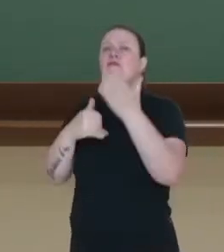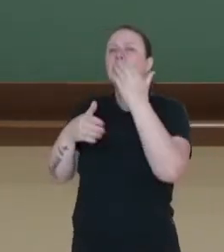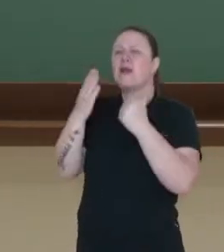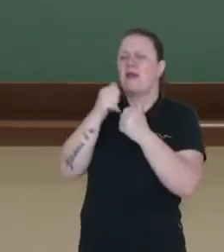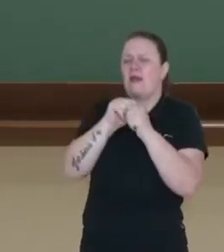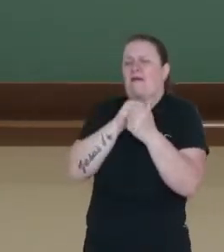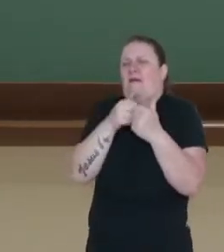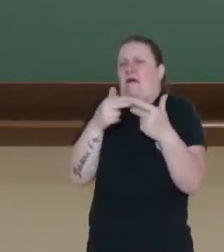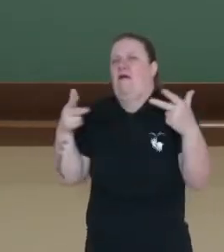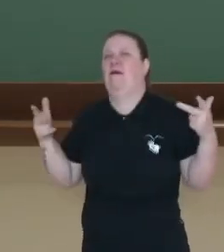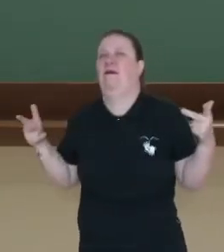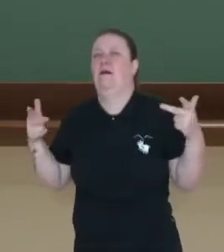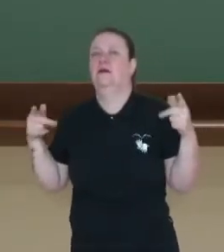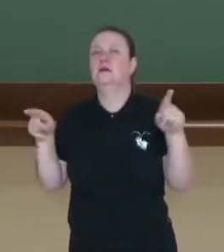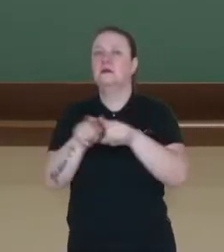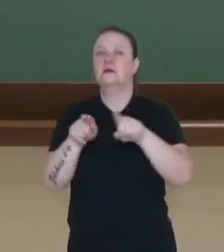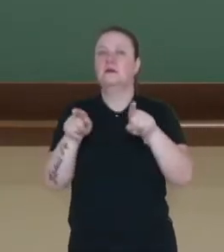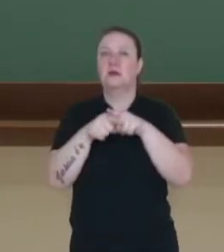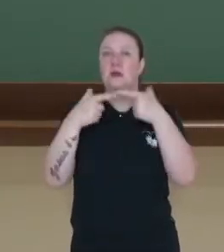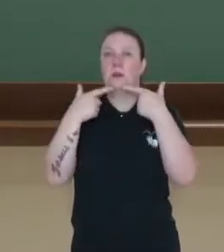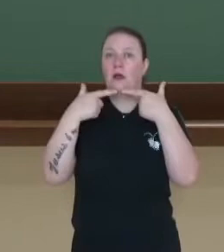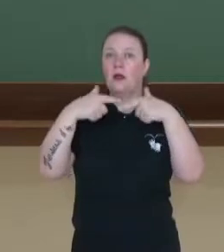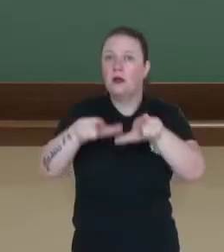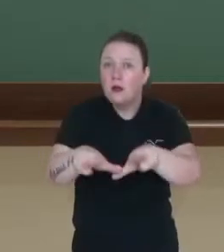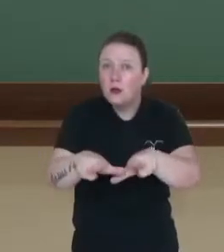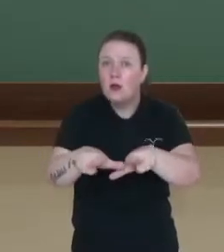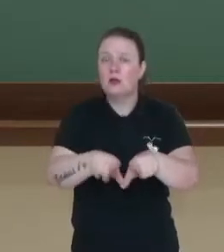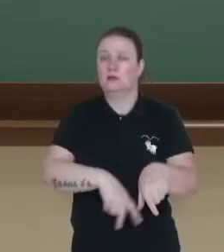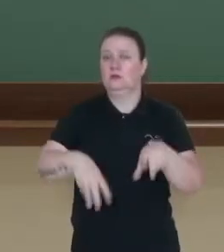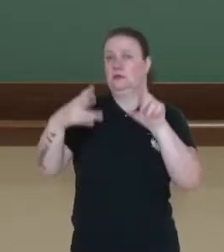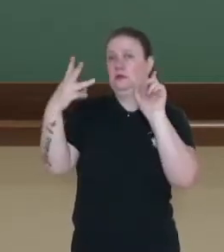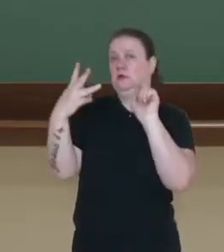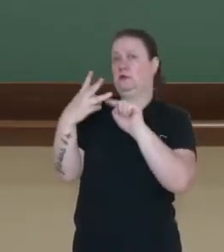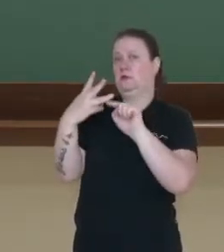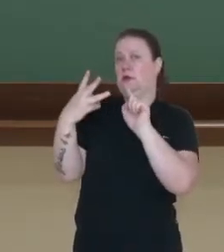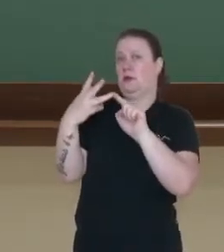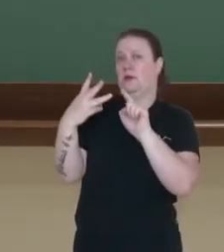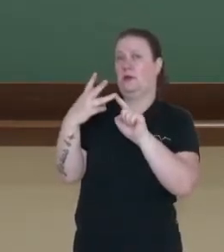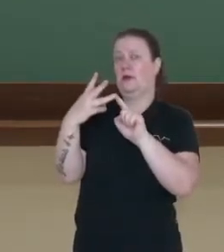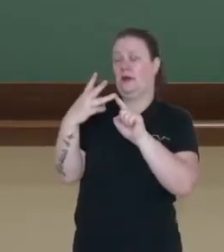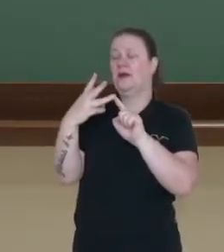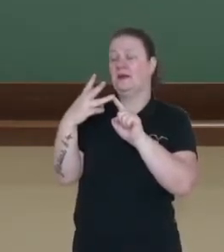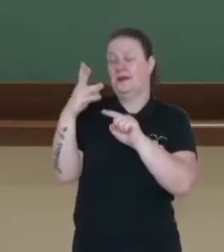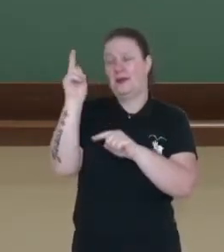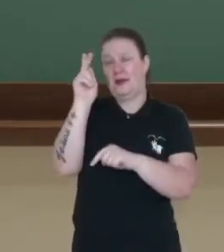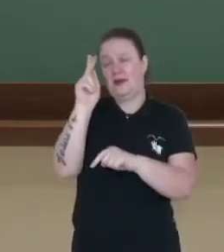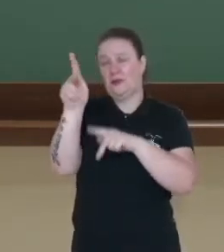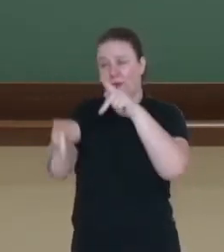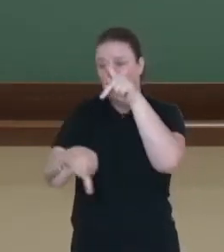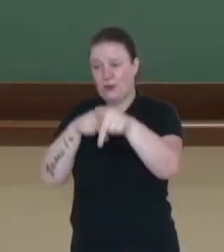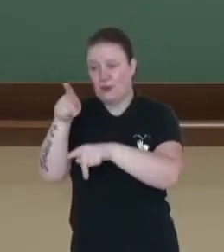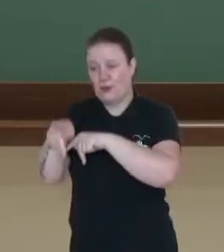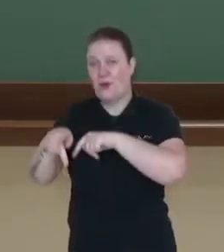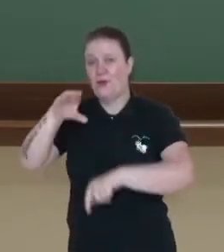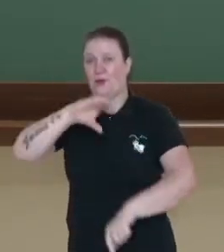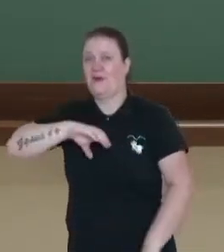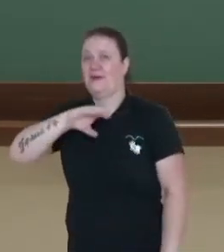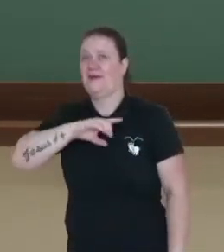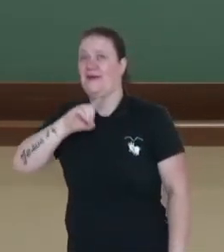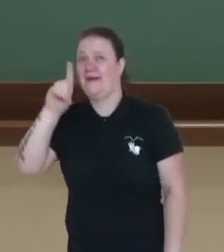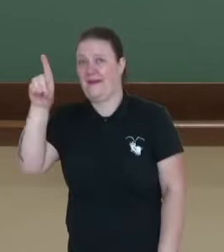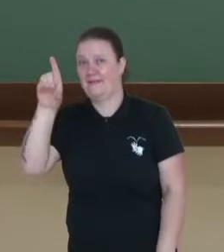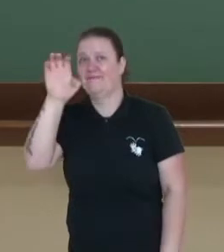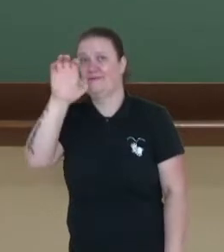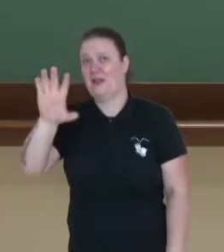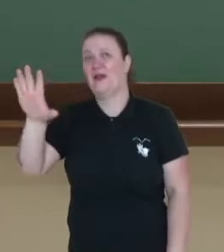O idioma que majoritariamente de palavras portuguesas, mas também temos palavras indígenas, também temos palavras africanas no nosso